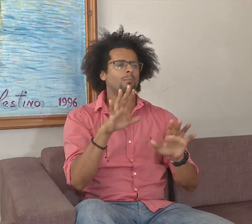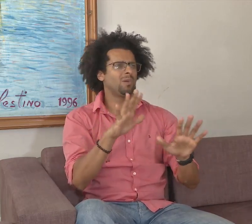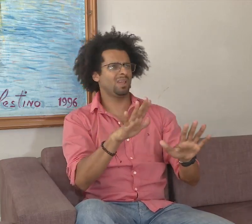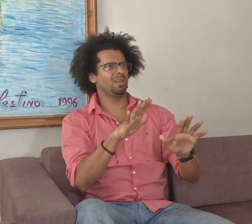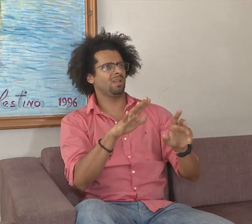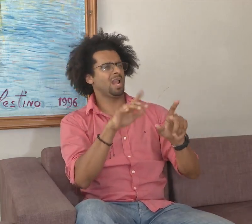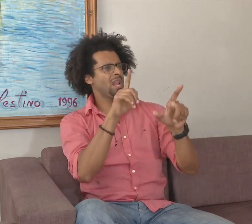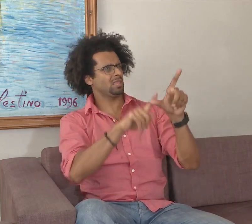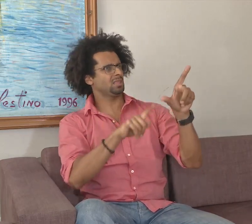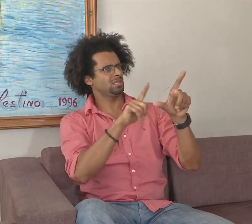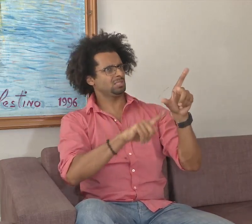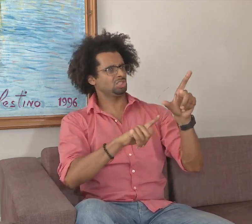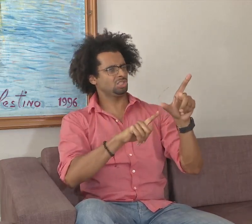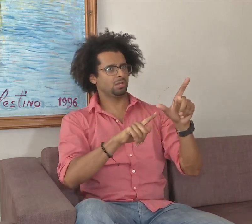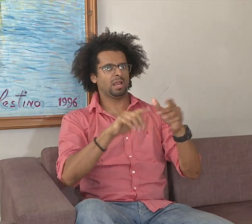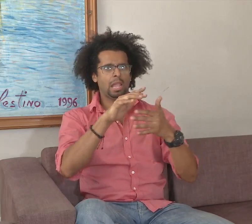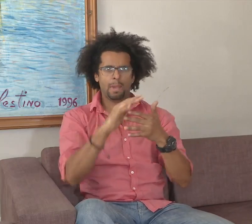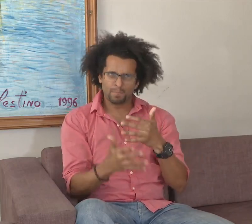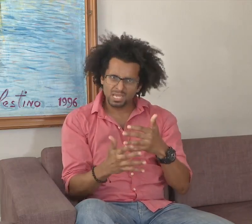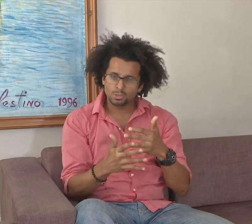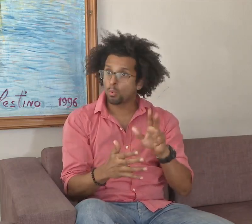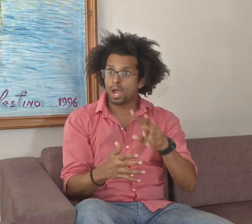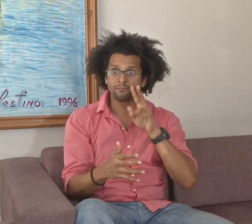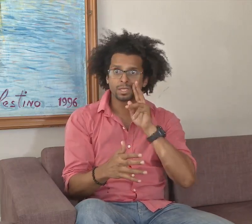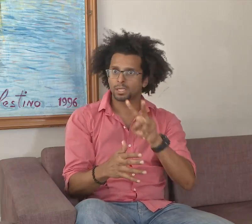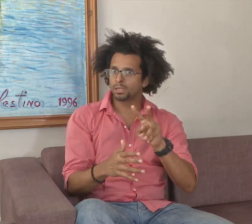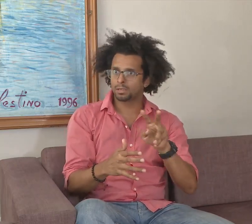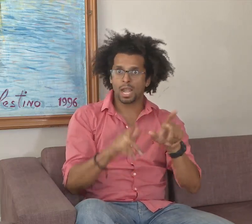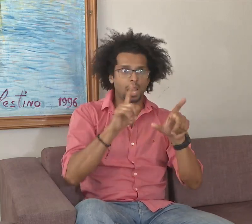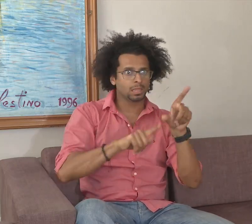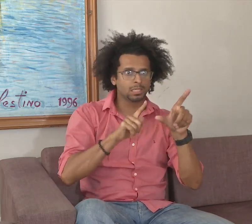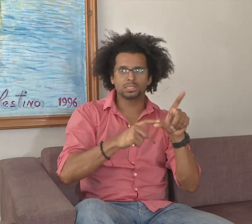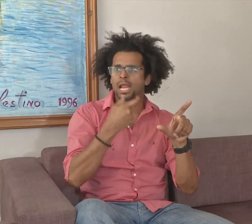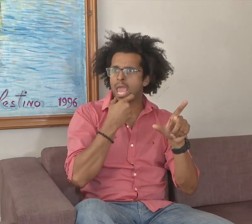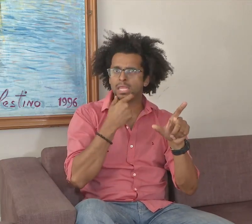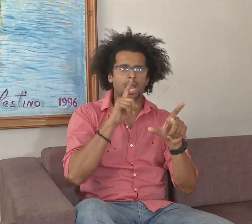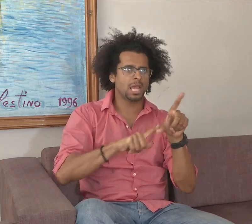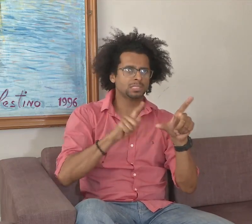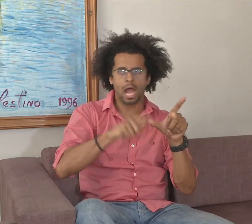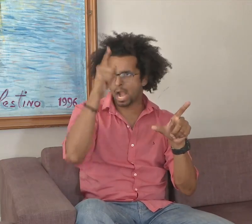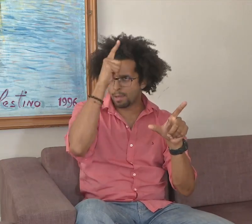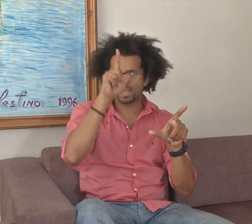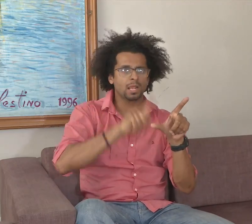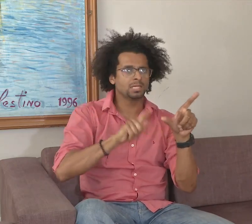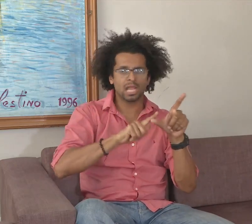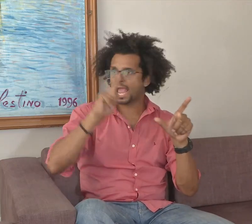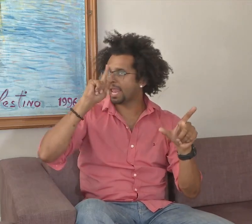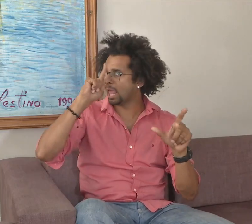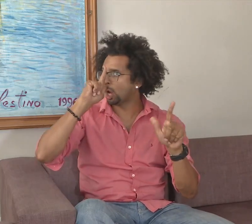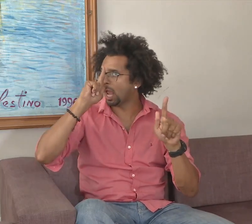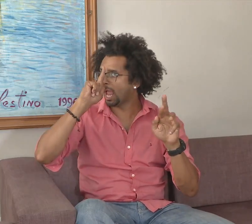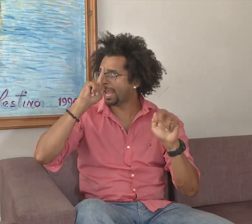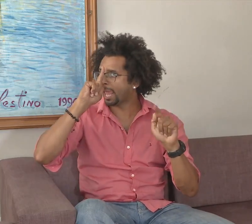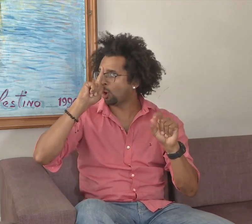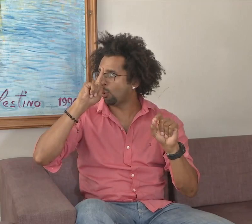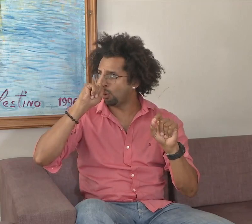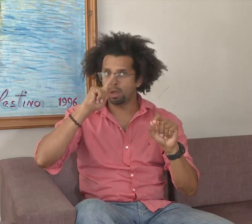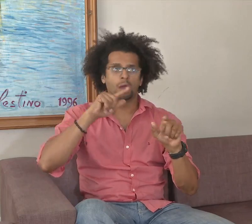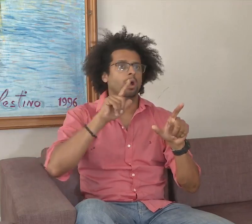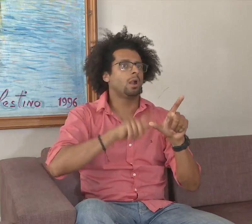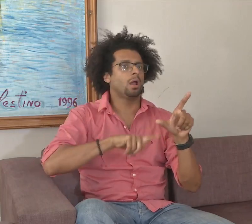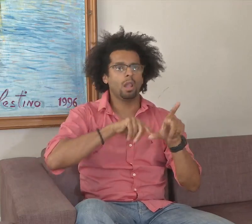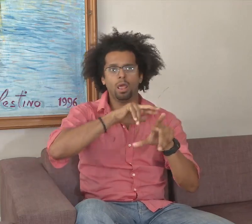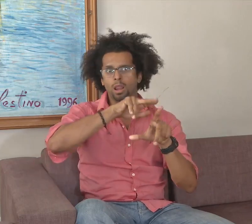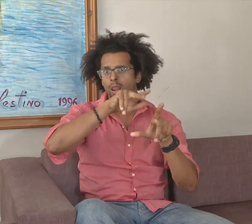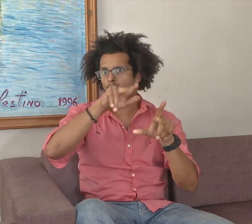Então, eu nunca tinha visto o Letras Libras, sempre letras em inglês, letras alemão, letras grego, letras com foco